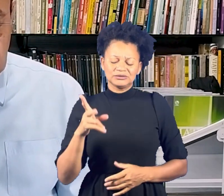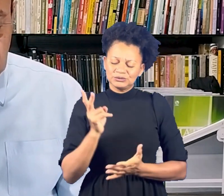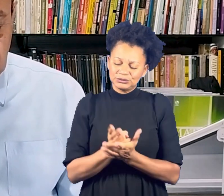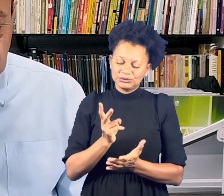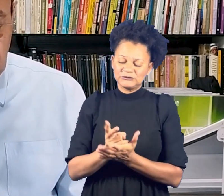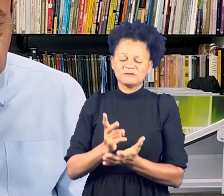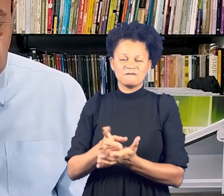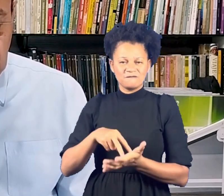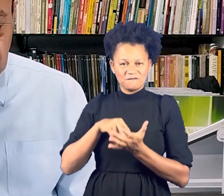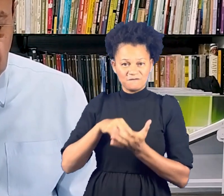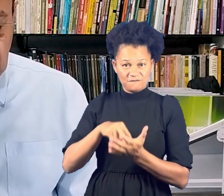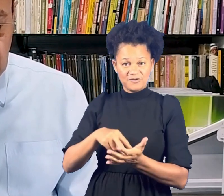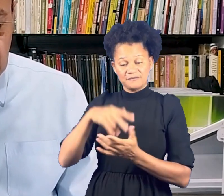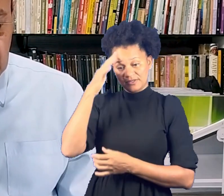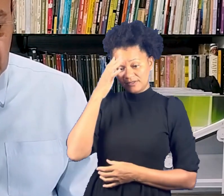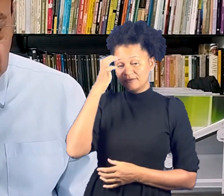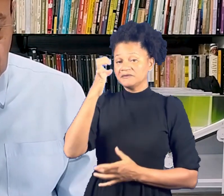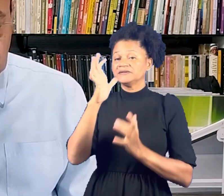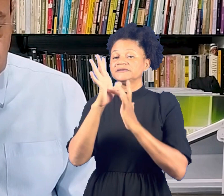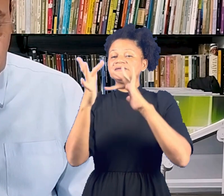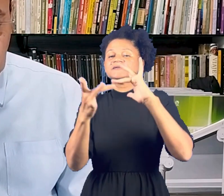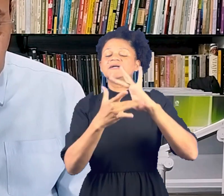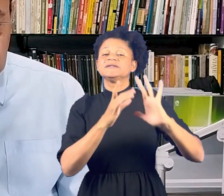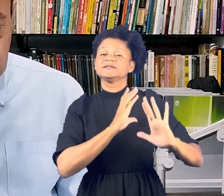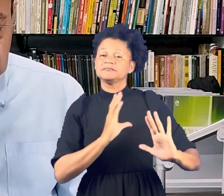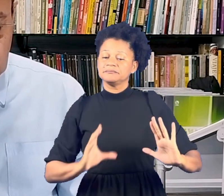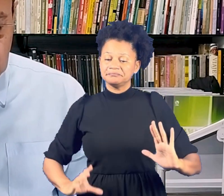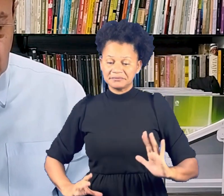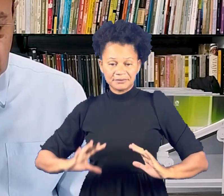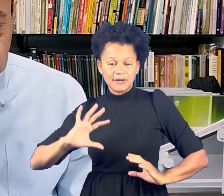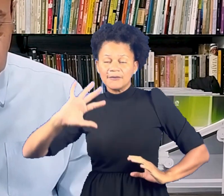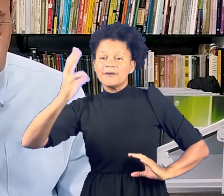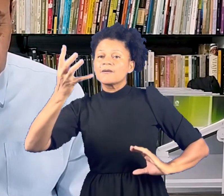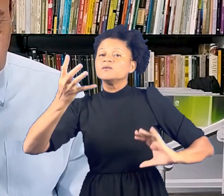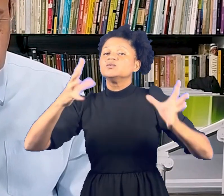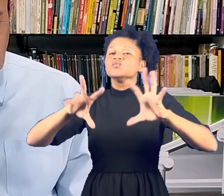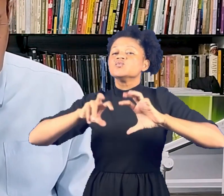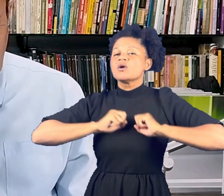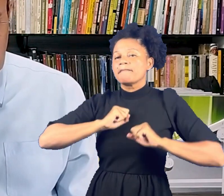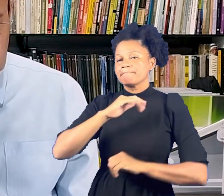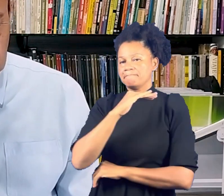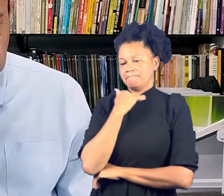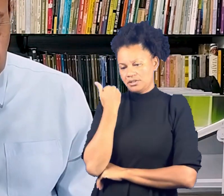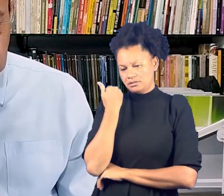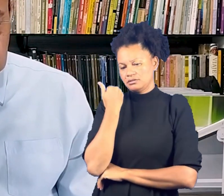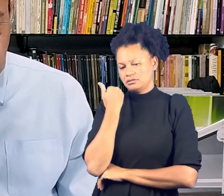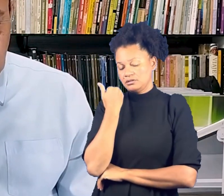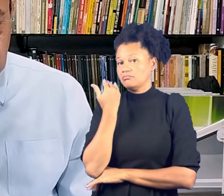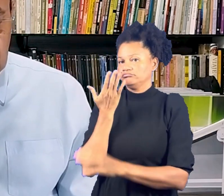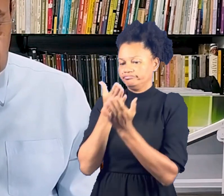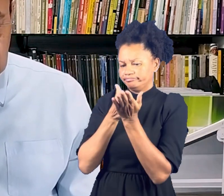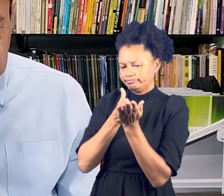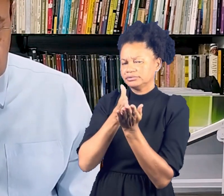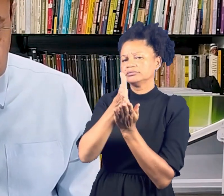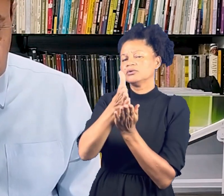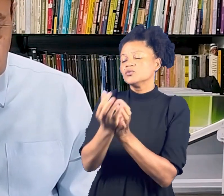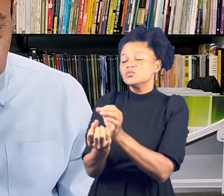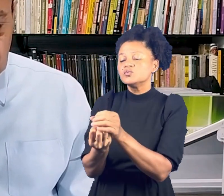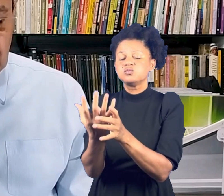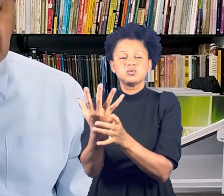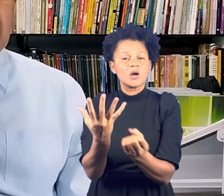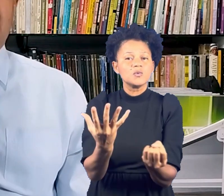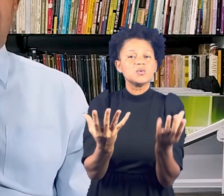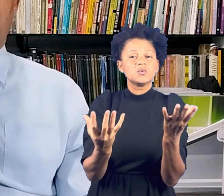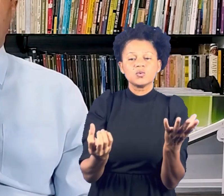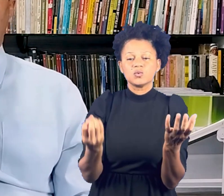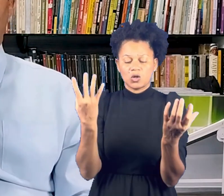se manteve firme na fé em Cristo, mesmo diante do risco de morte. Tal fidelidade